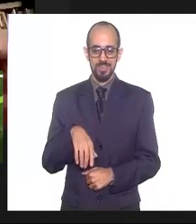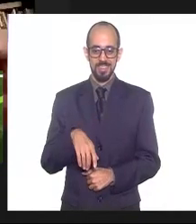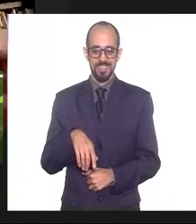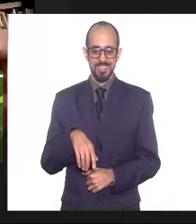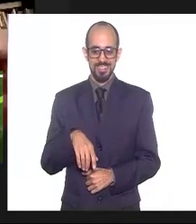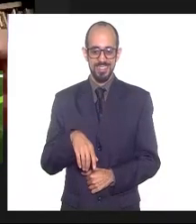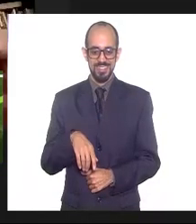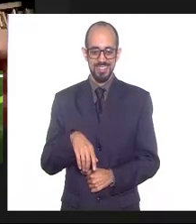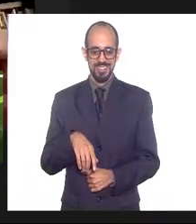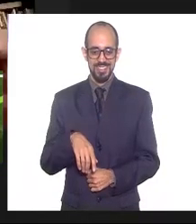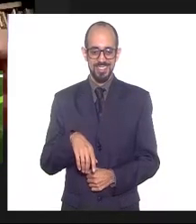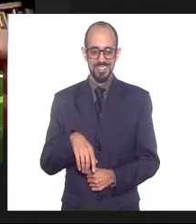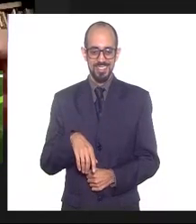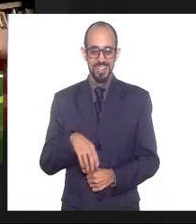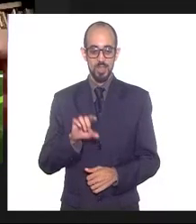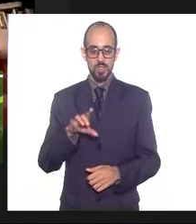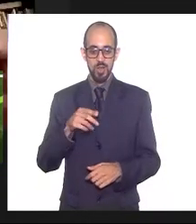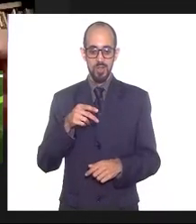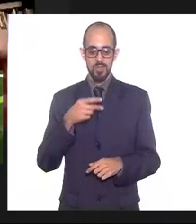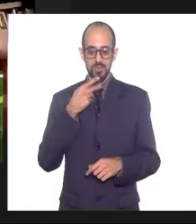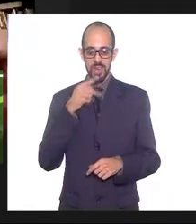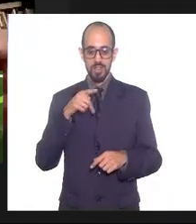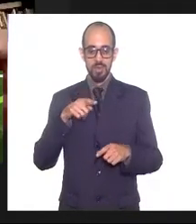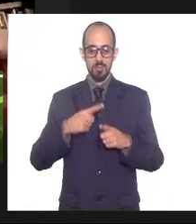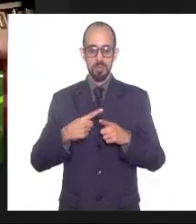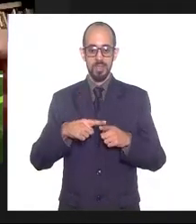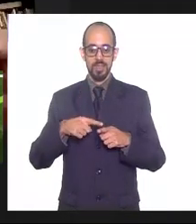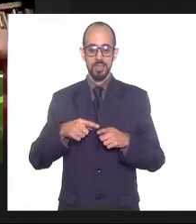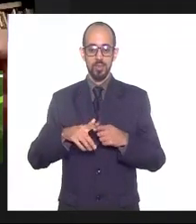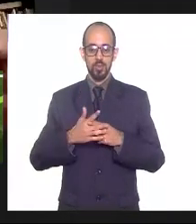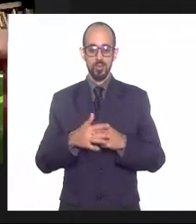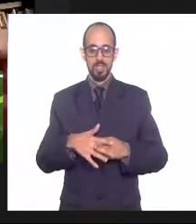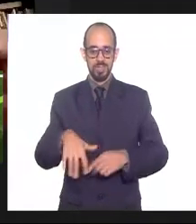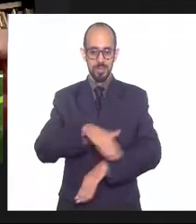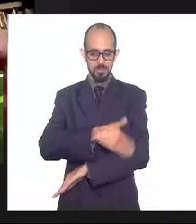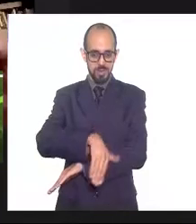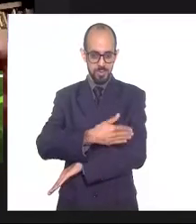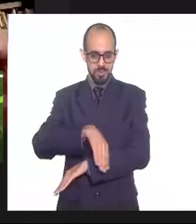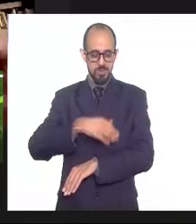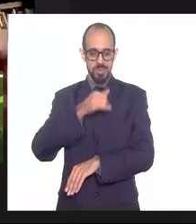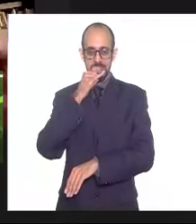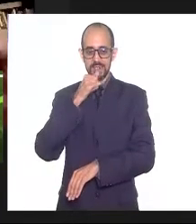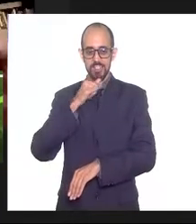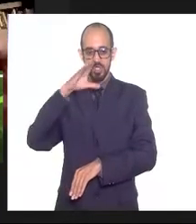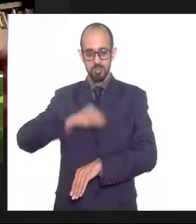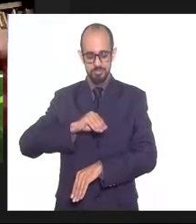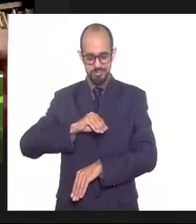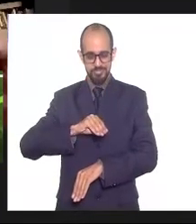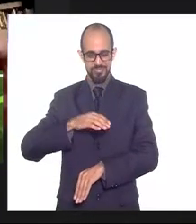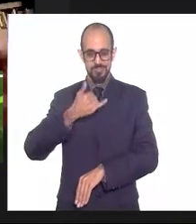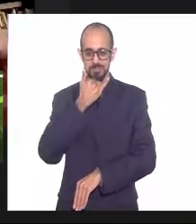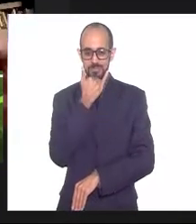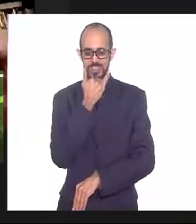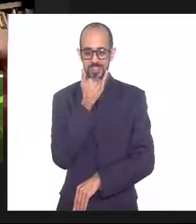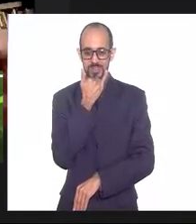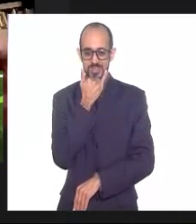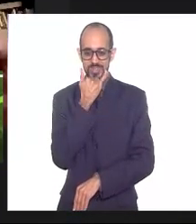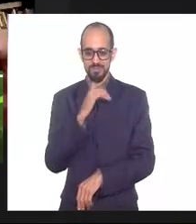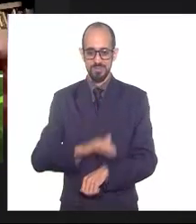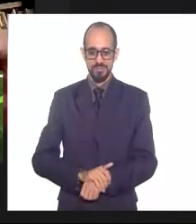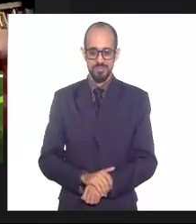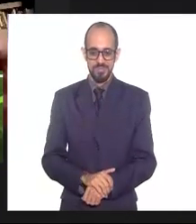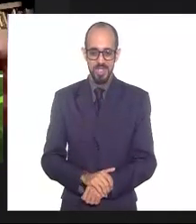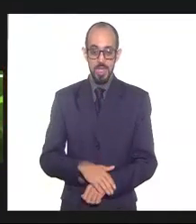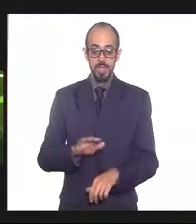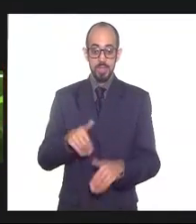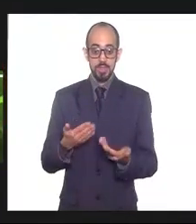Está fazendo reparo aqui na rua e toda hora está caindo a energia. Me perdoe. Viu? Então, eu vou pedir